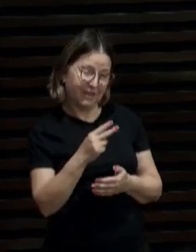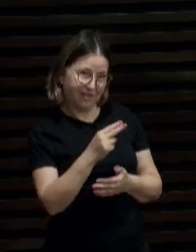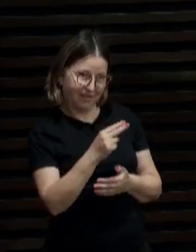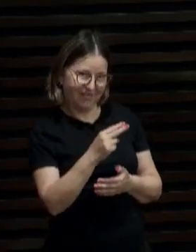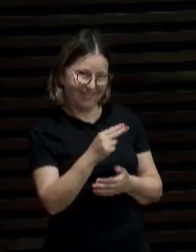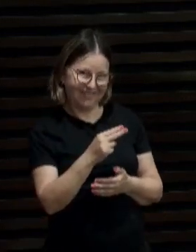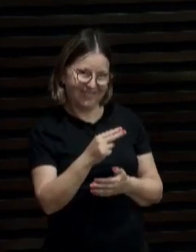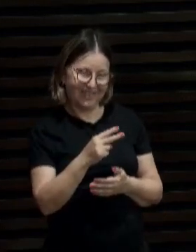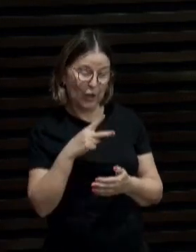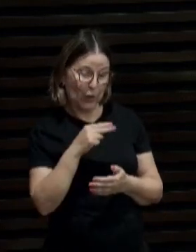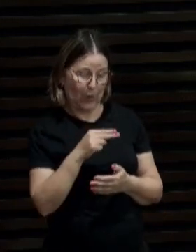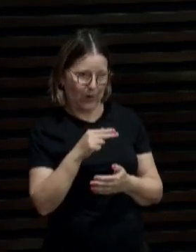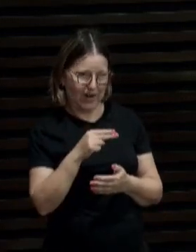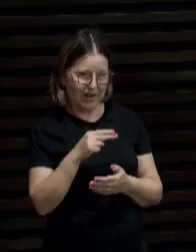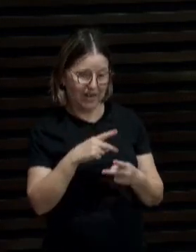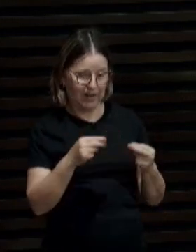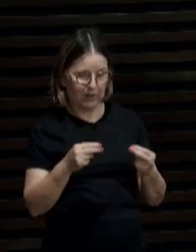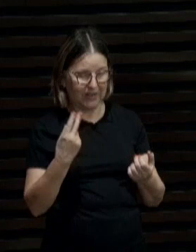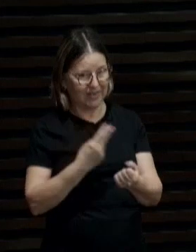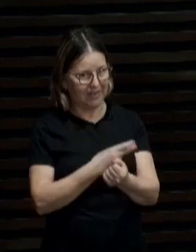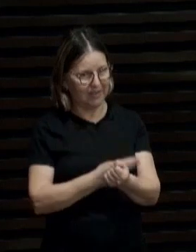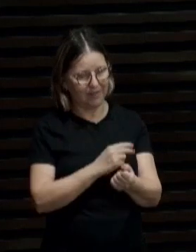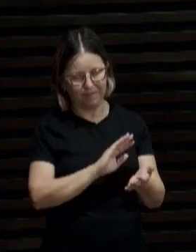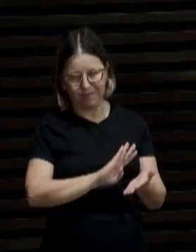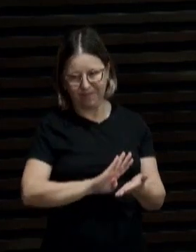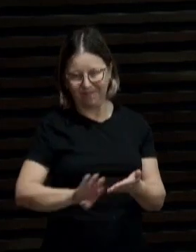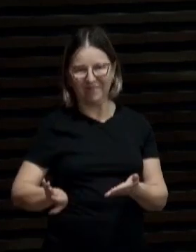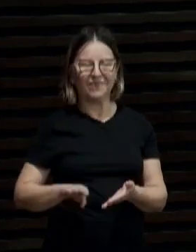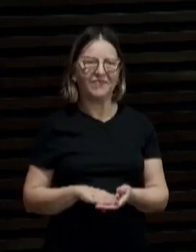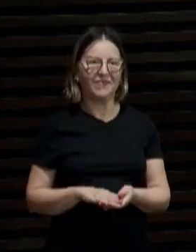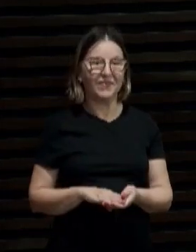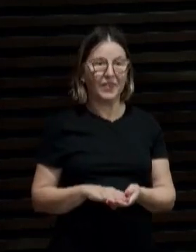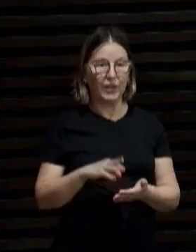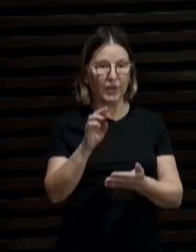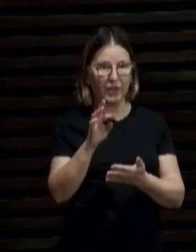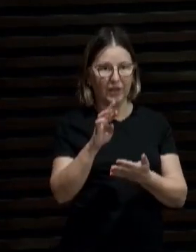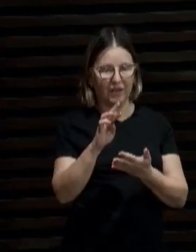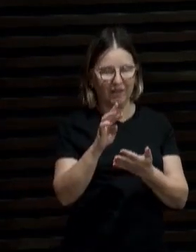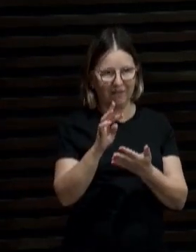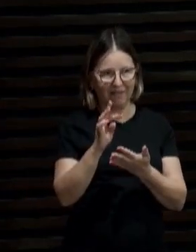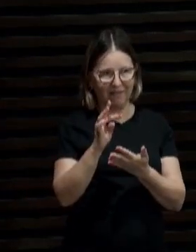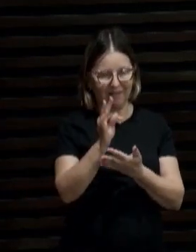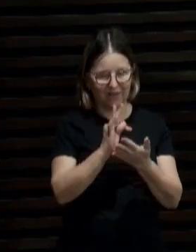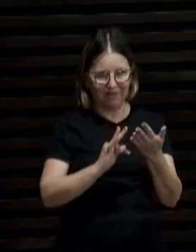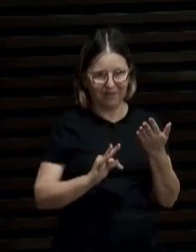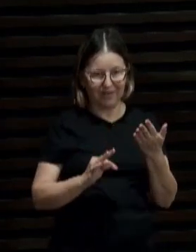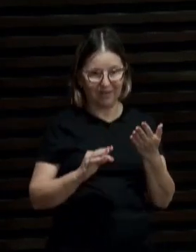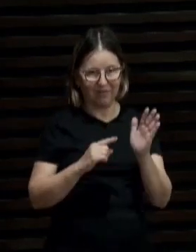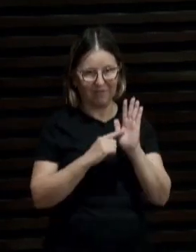Pai, da minha vida, né? Então, o texto deixa claro que os efésios, eles conservavam